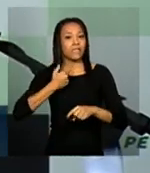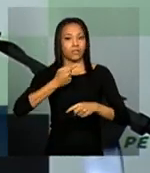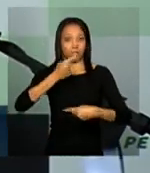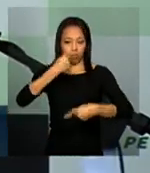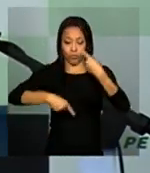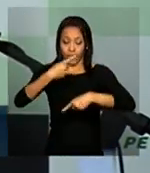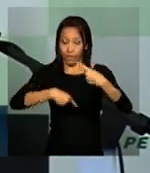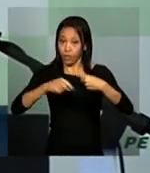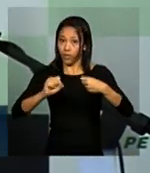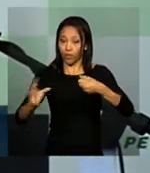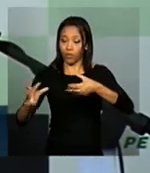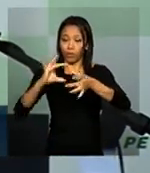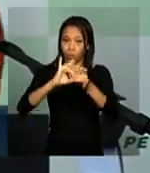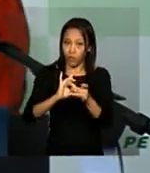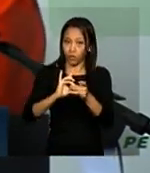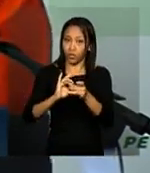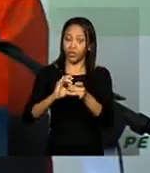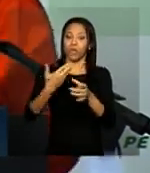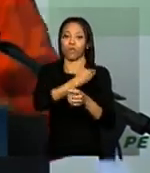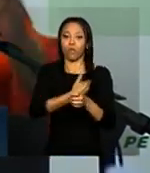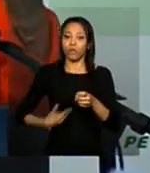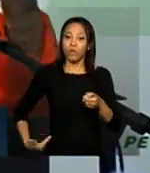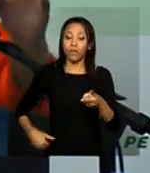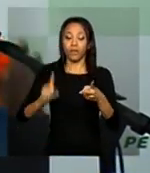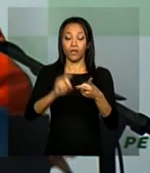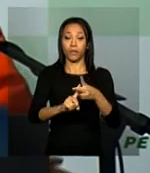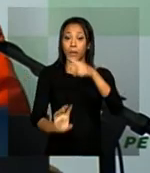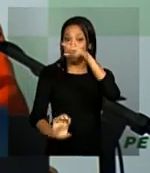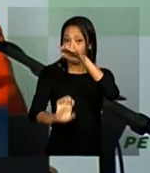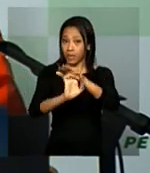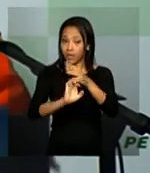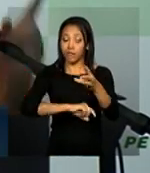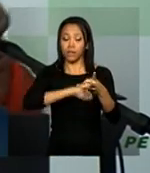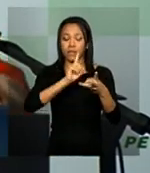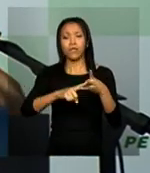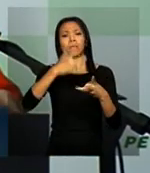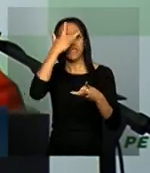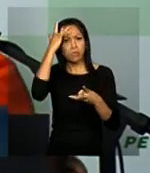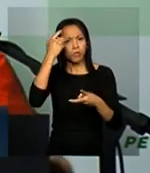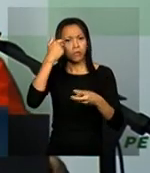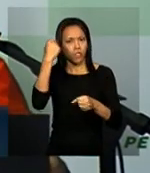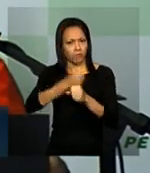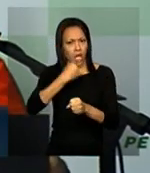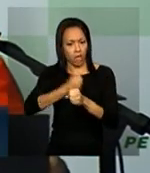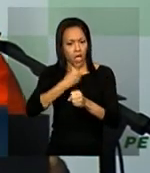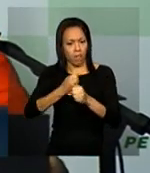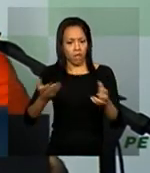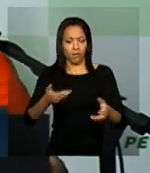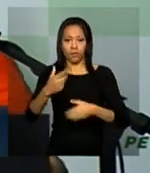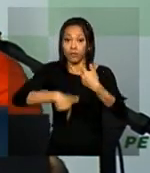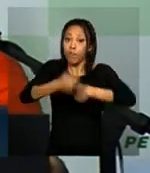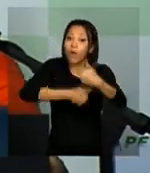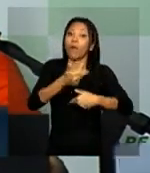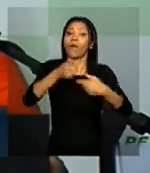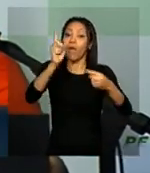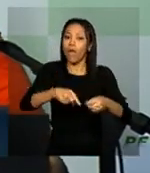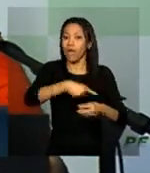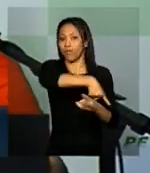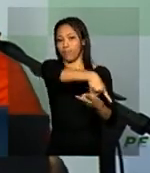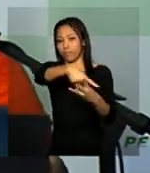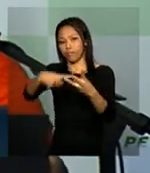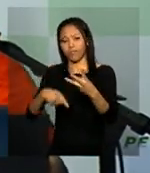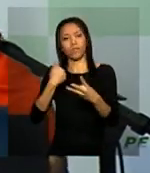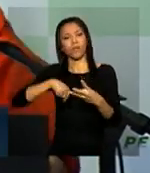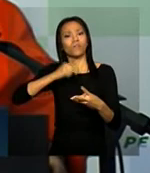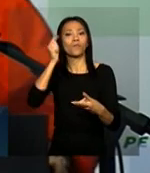une governos, empresas e trabalhadores. É essa vontade política que permitiu